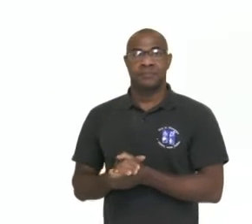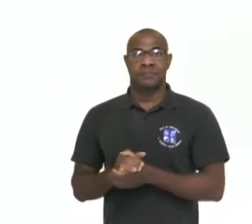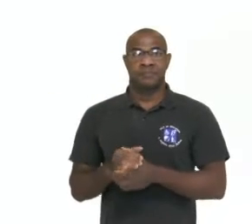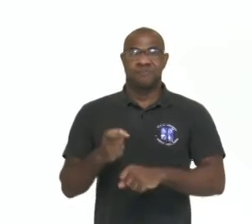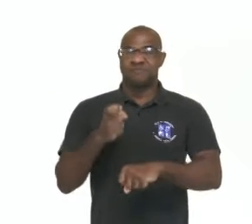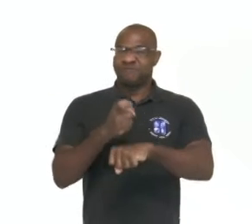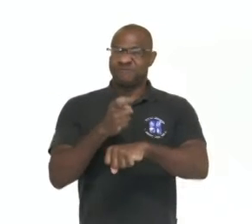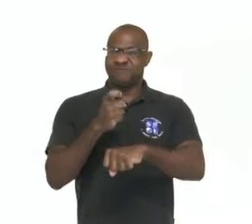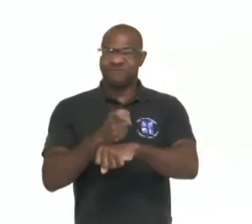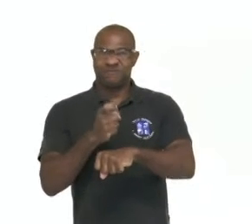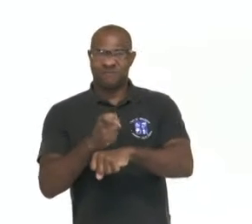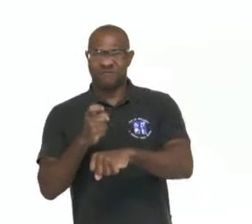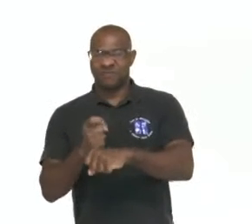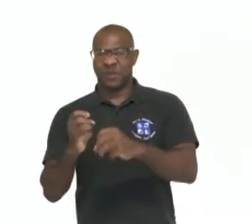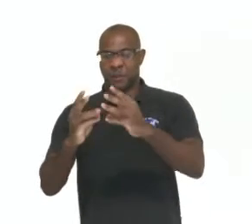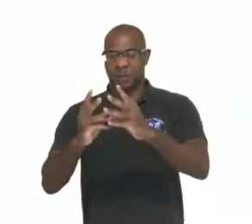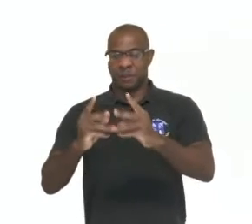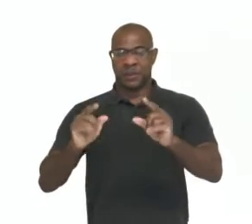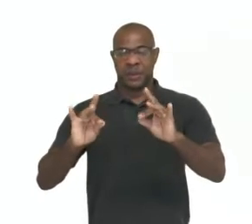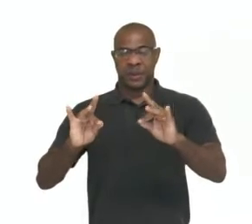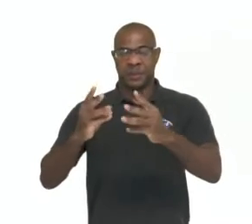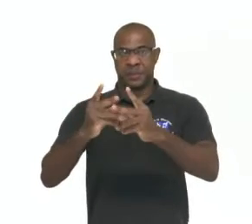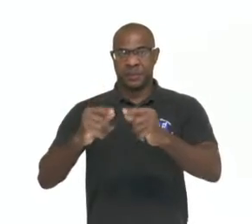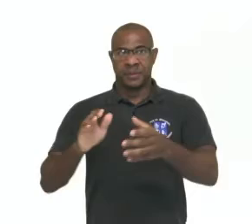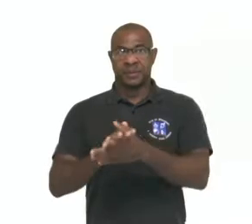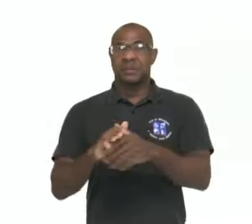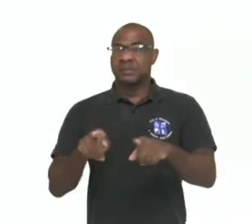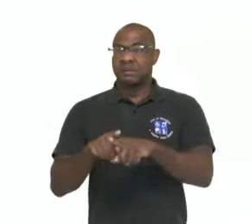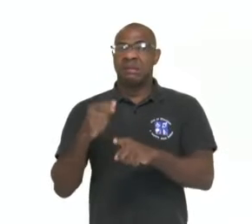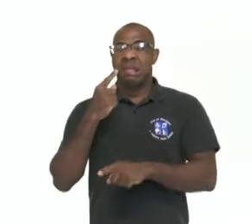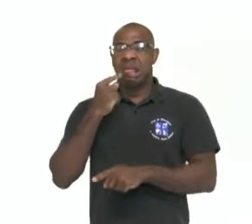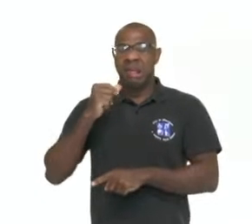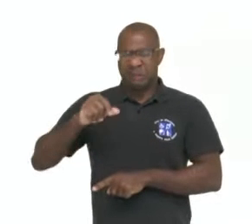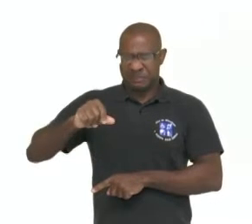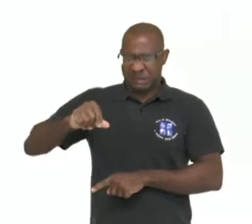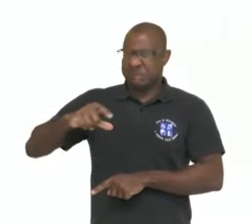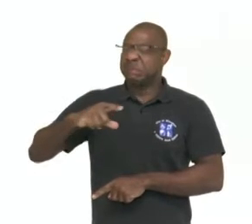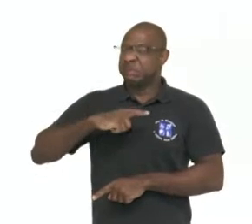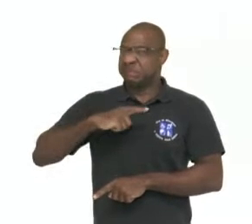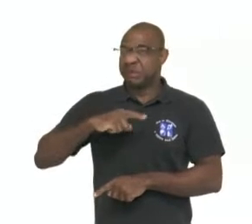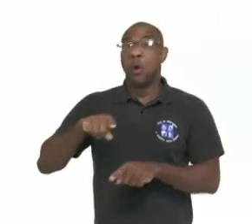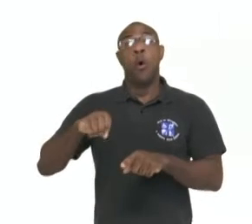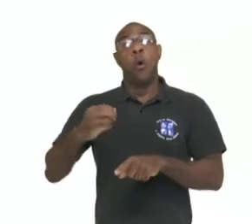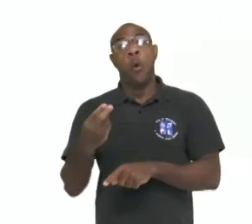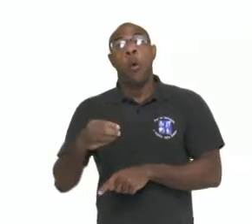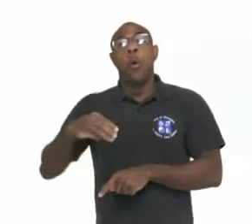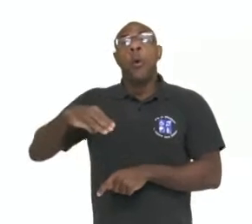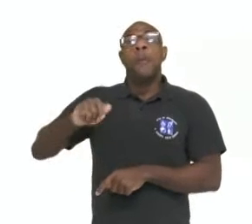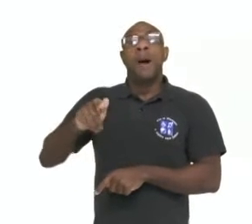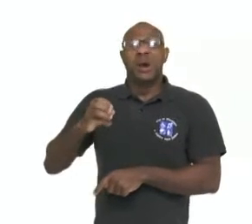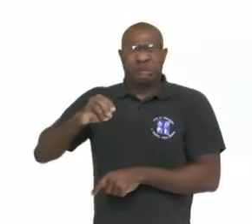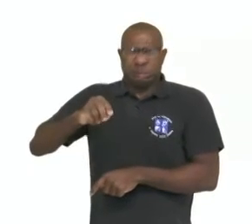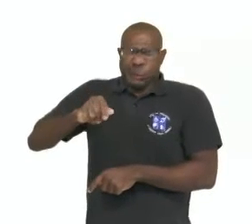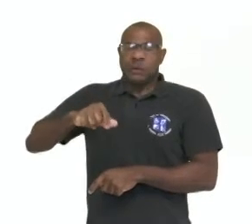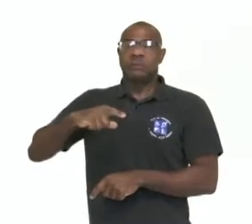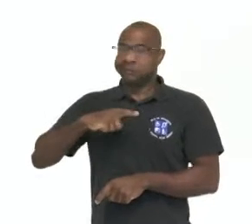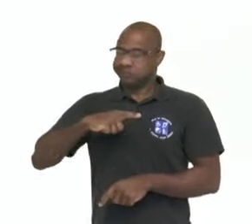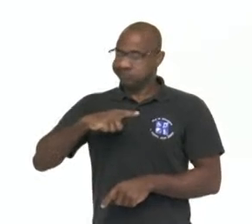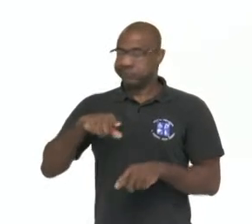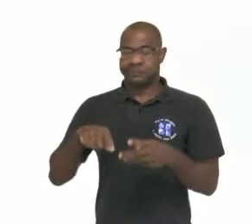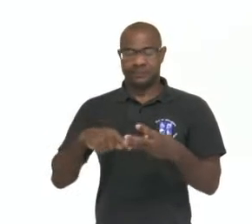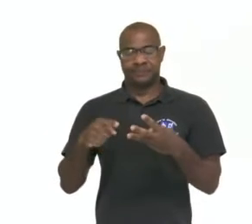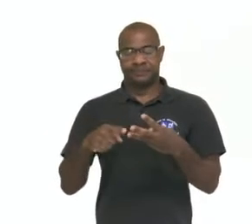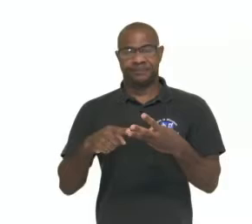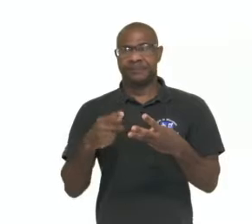e quebradiços, apresentam sabor salgado, mas alguns sais possuem um sabor amargo, são tóxicos, exceto alguns